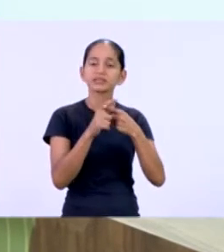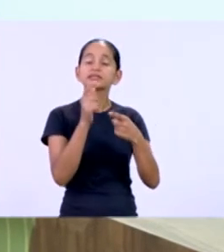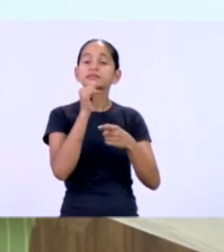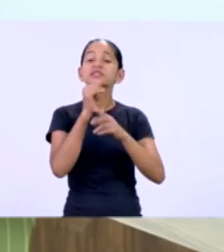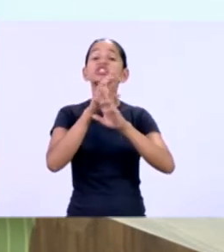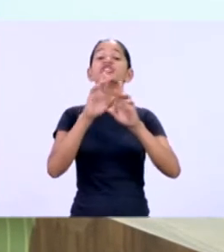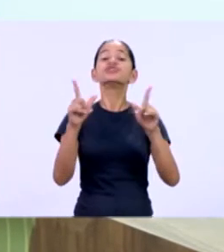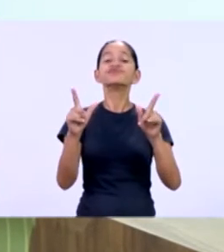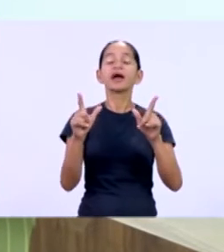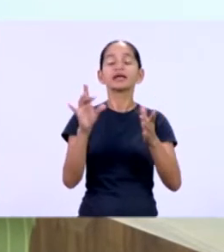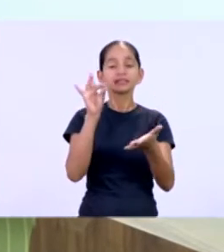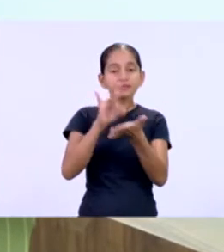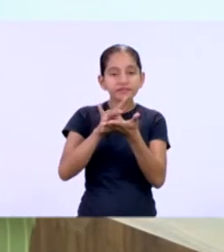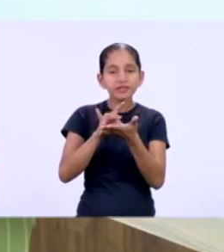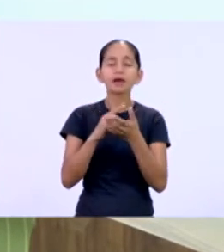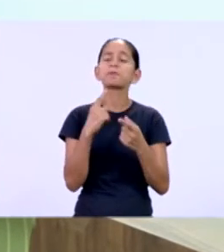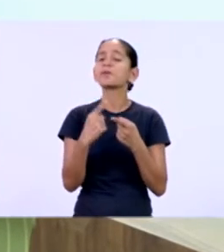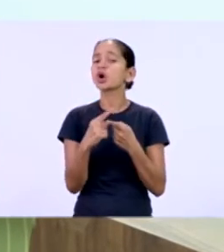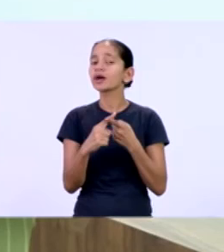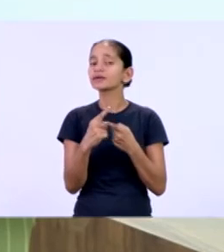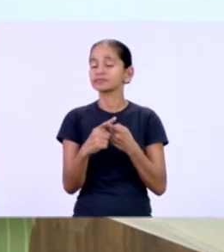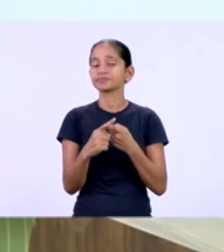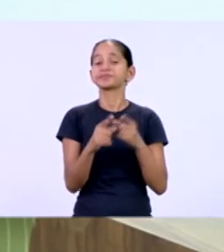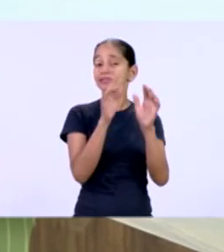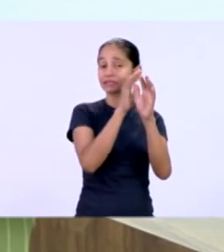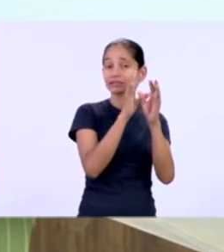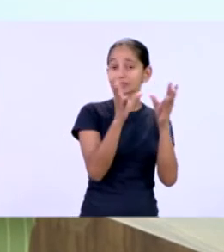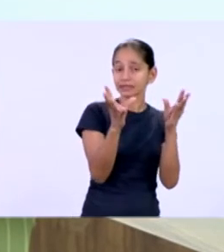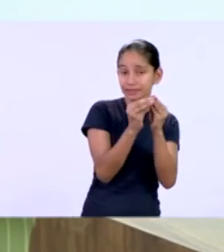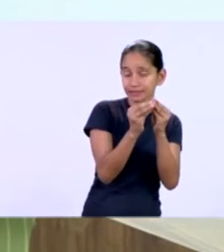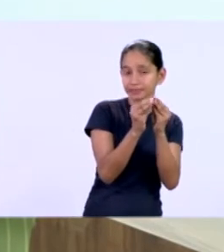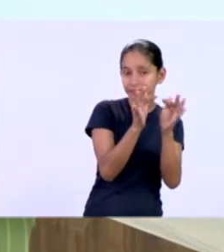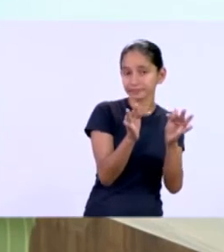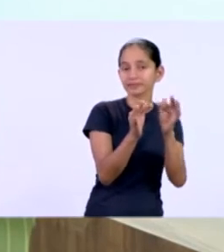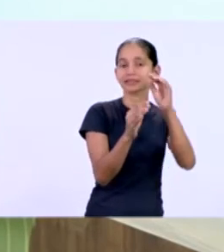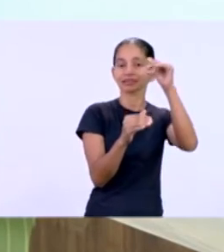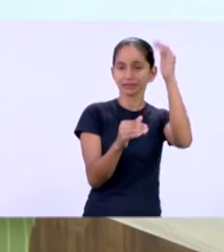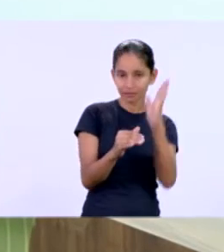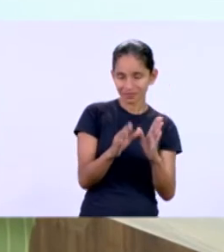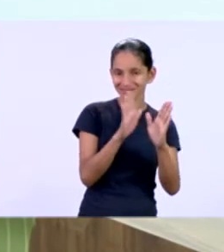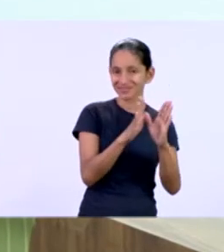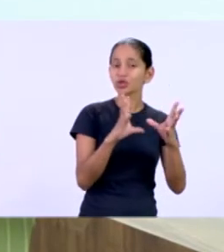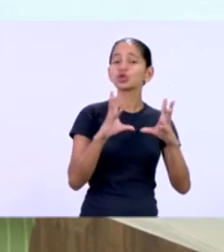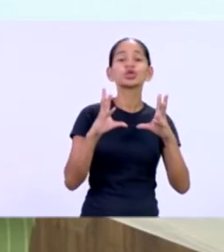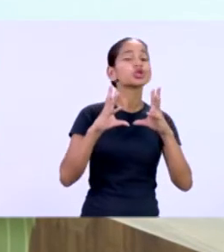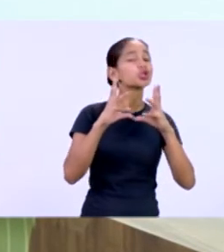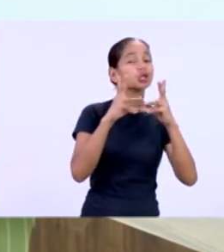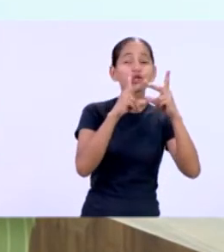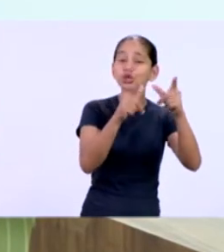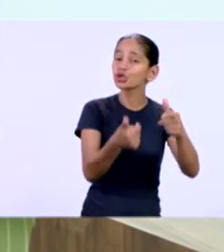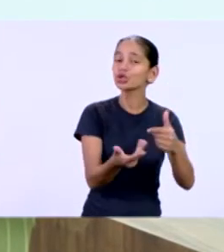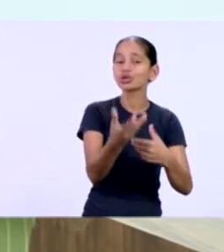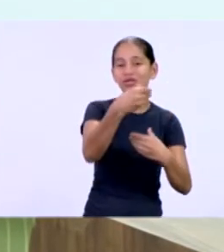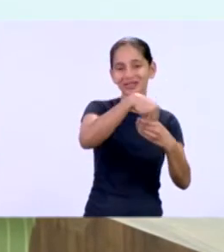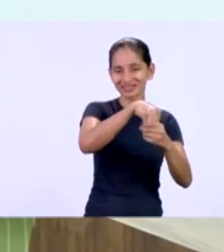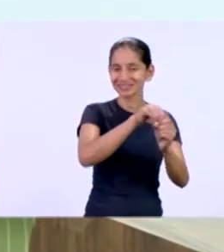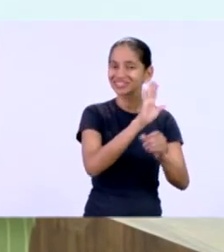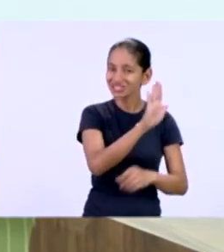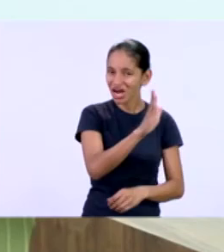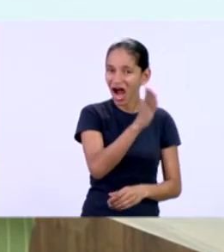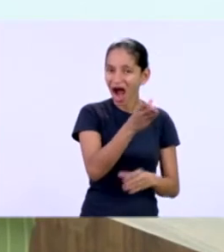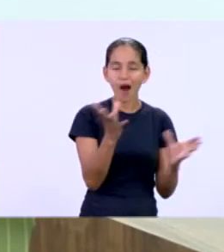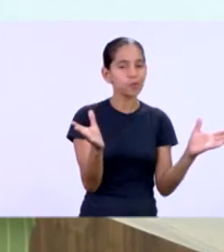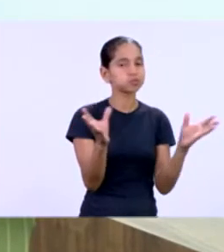que no Simples Nacional tudo está incluso dentro daquela lei de 8,36 e no lucro presumido, além